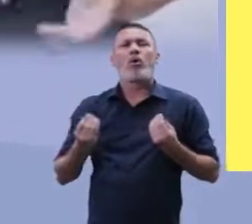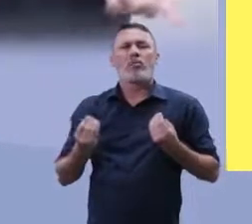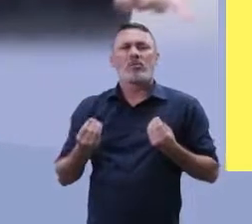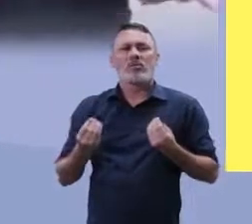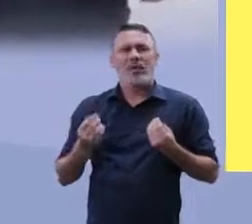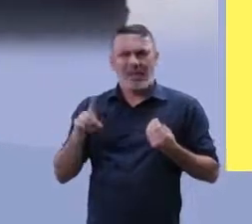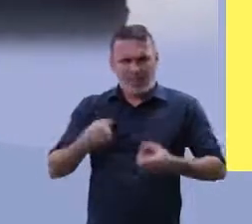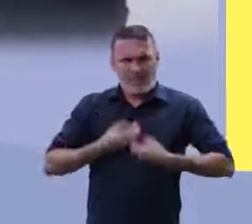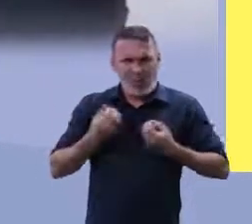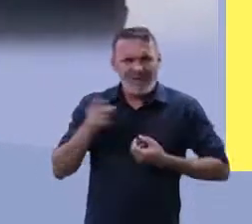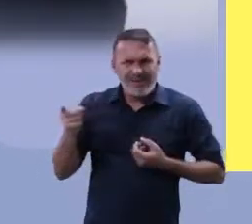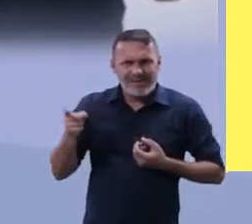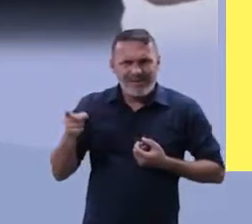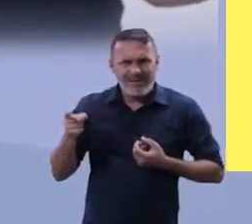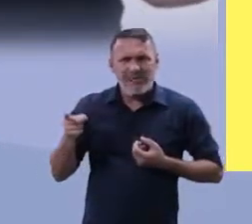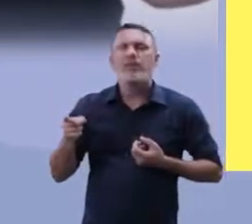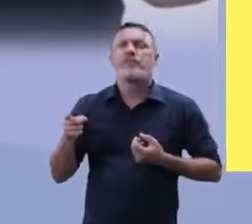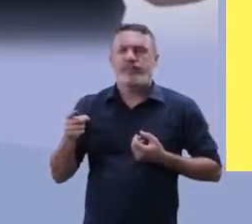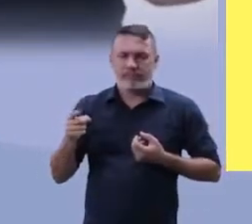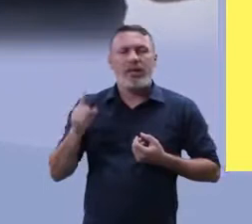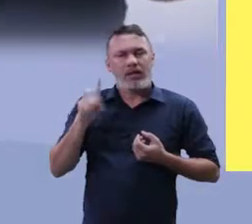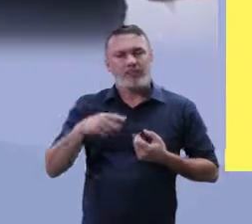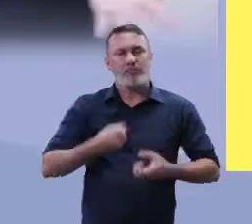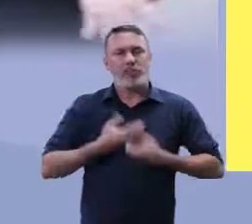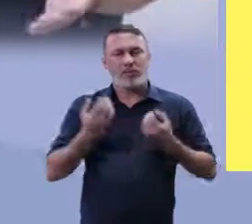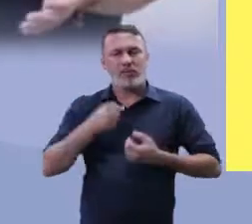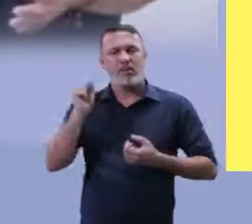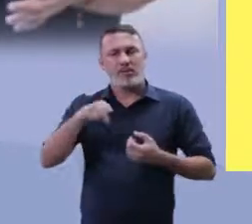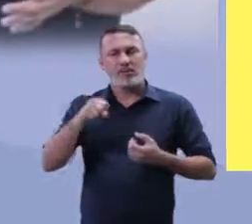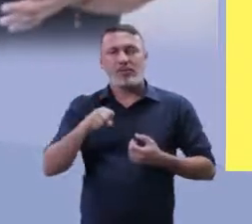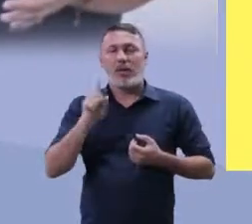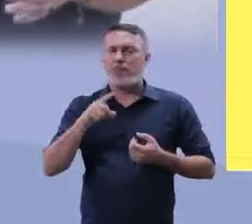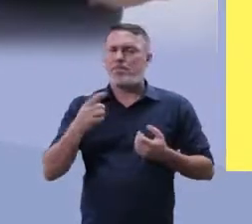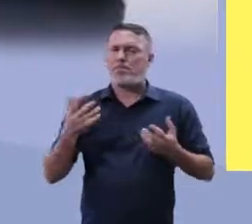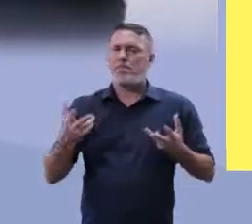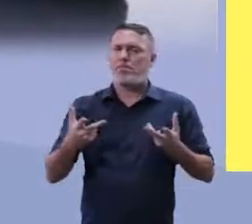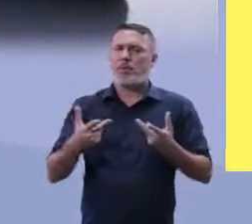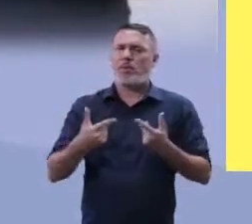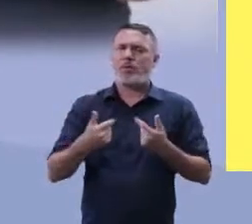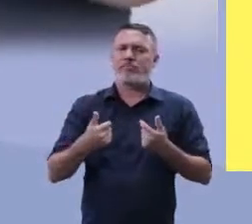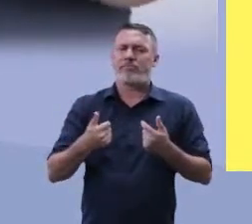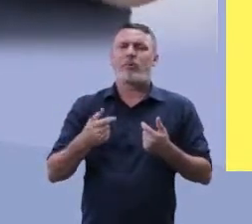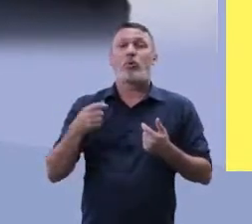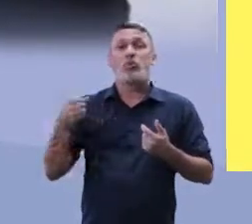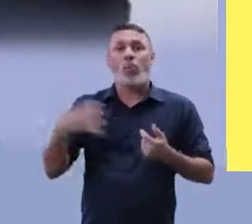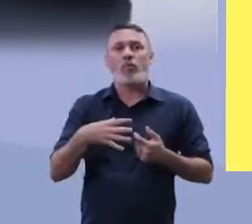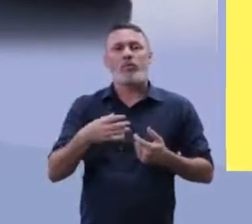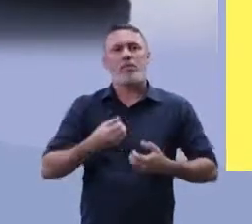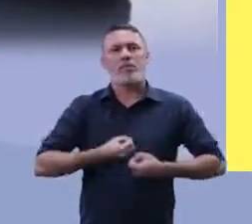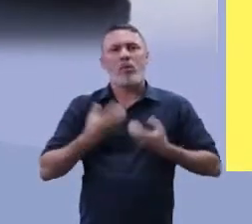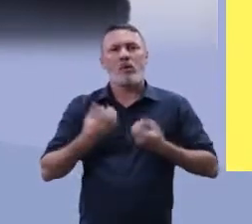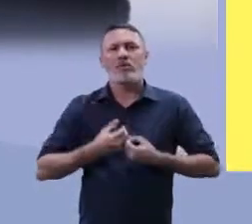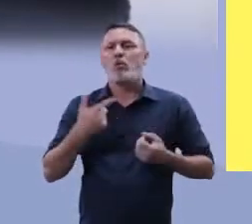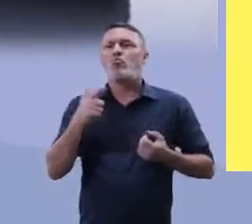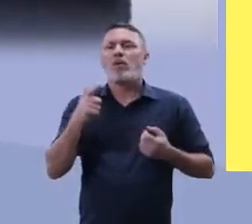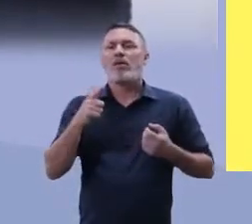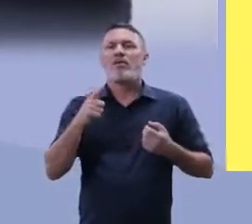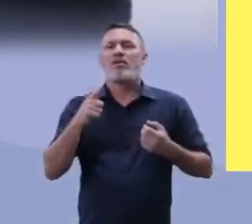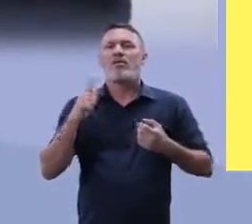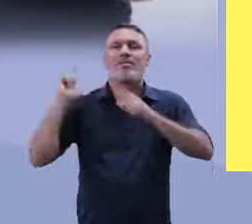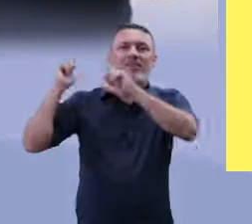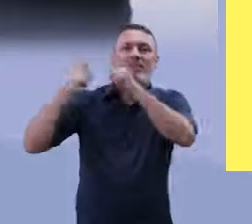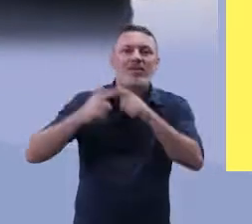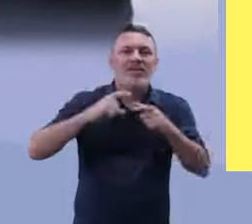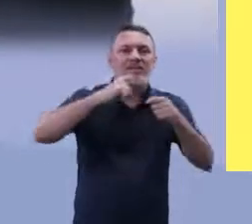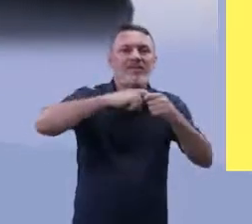E aí você vai dizer, isso é poesia, Gina? Isso é poesia, irmão, da melhor qualidade. Poesia moderna, desprendida